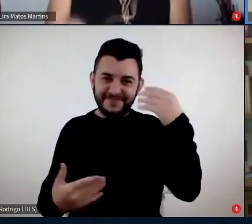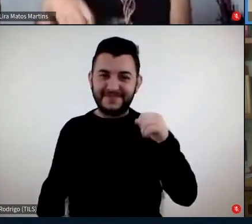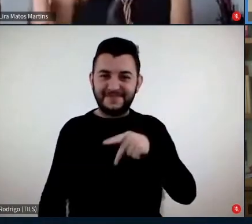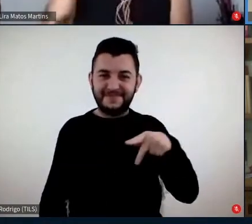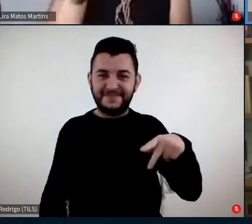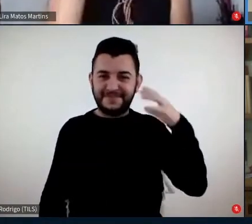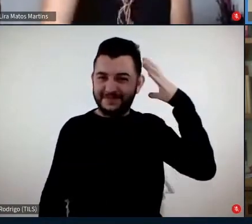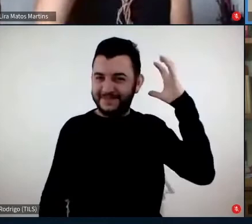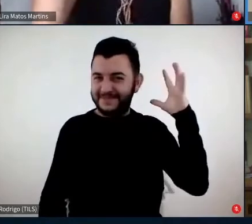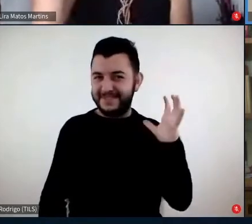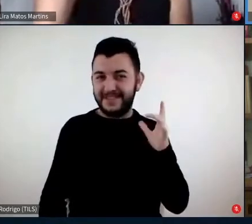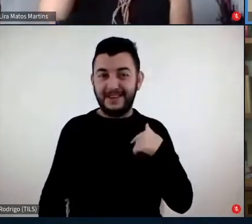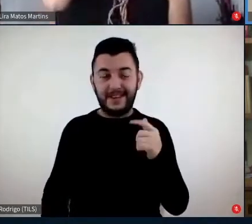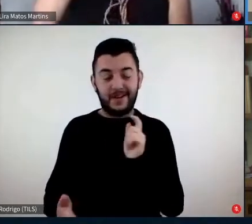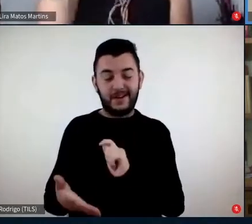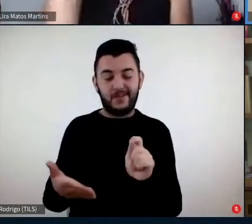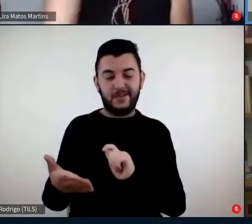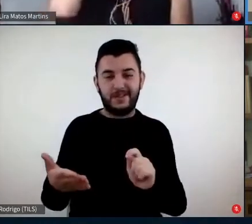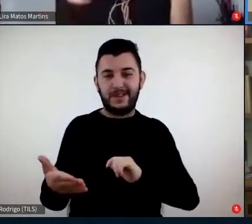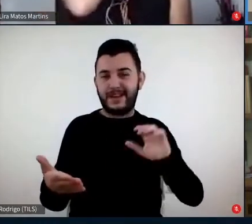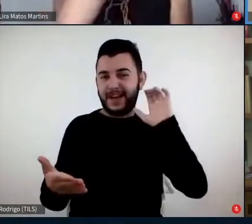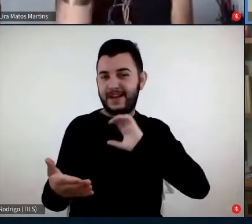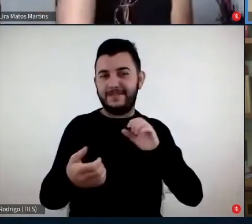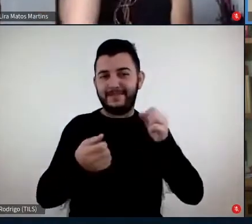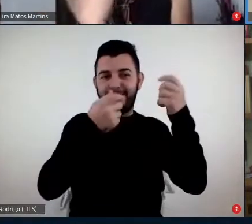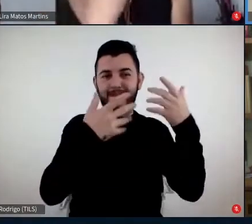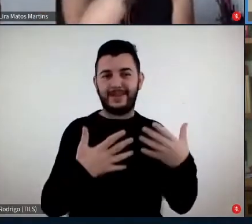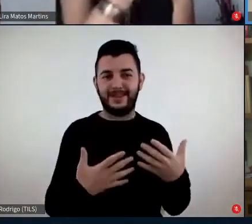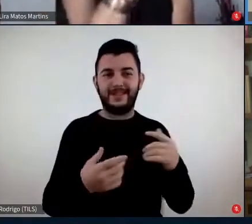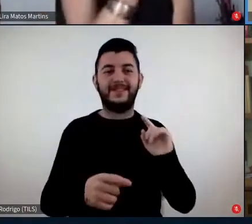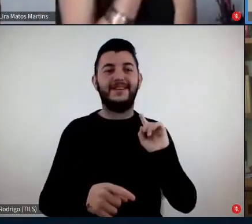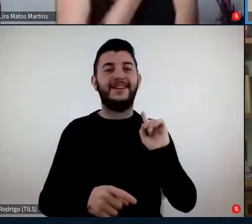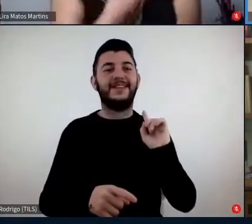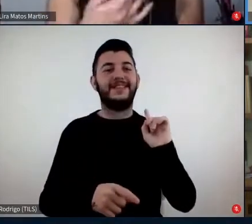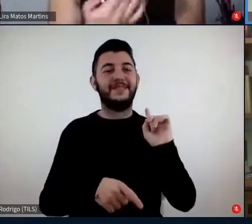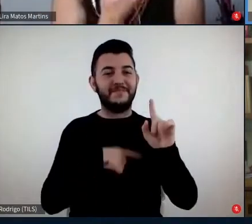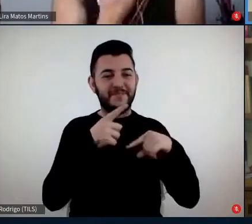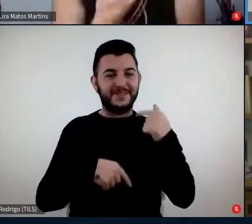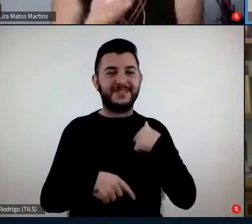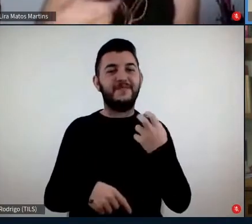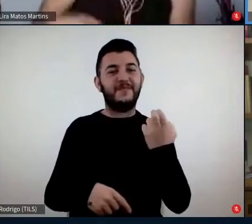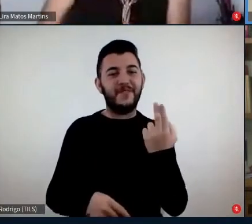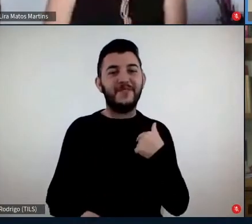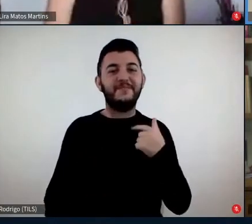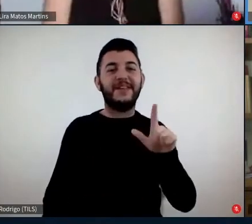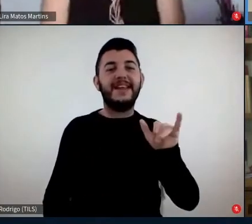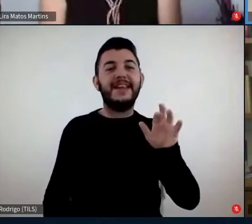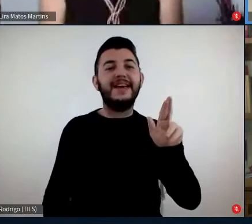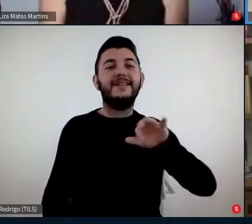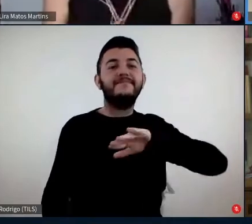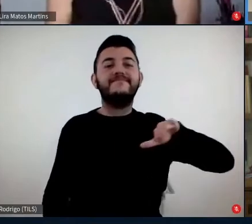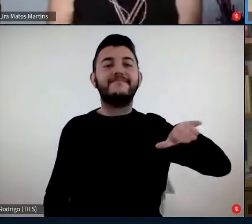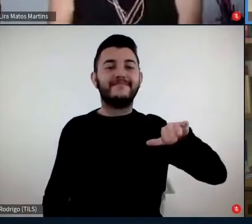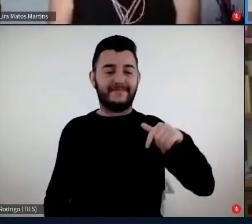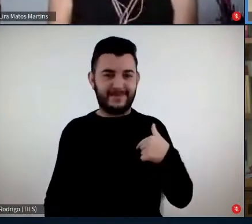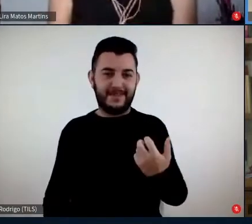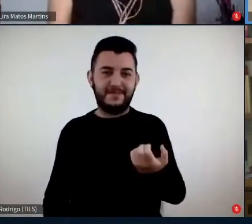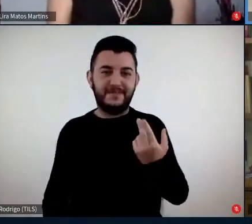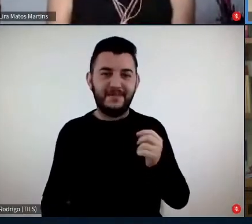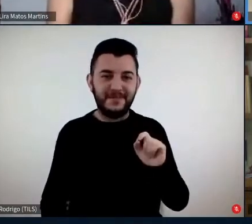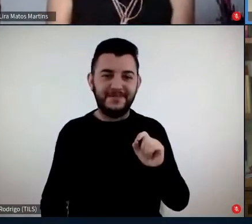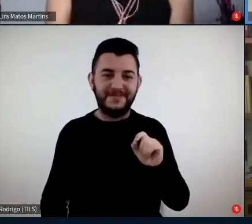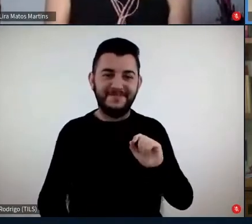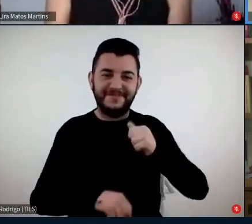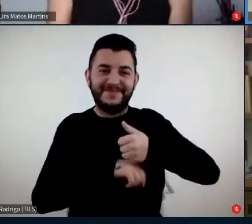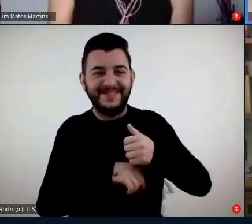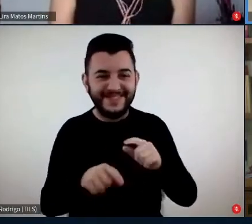Eu anotei tanta coisa do Carlos e seu, que daqui a pouco eu vou falar, Lira, sai, agora sou eu que vou ficar com isso. Mas eu quero muito ouvir a Juliana,